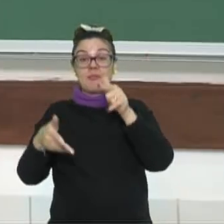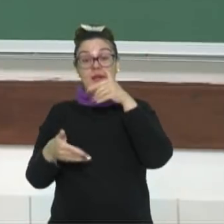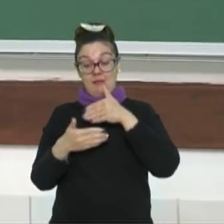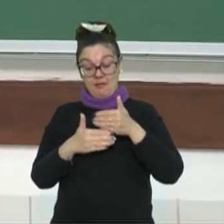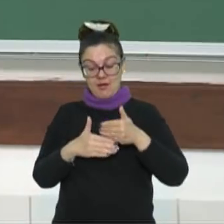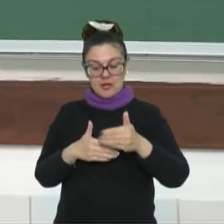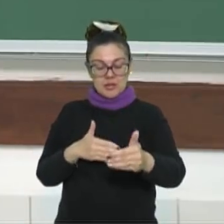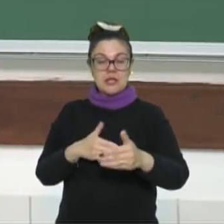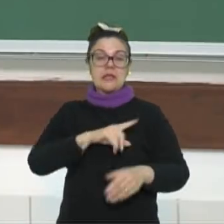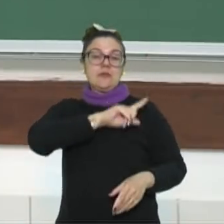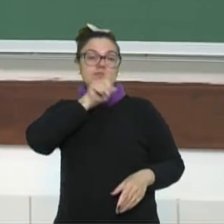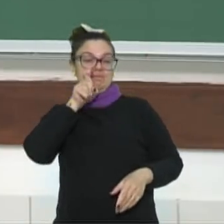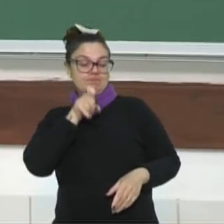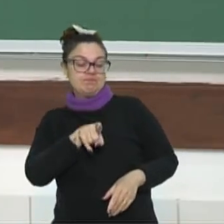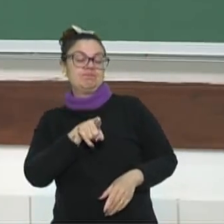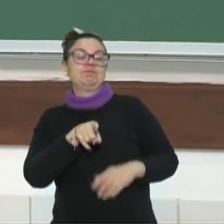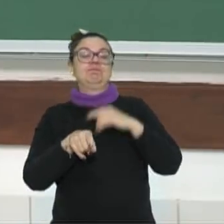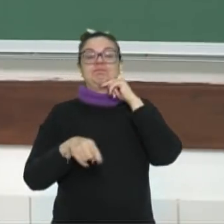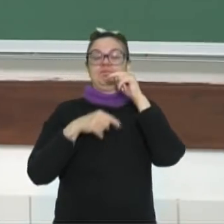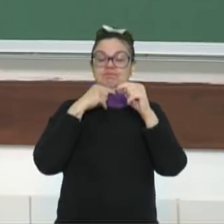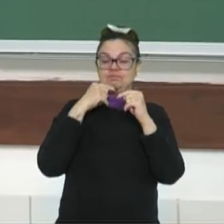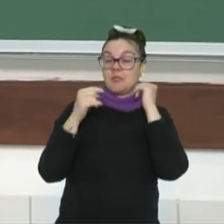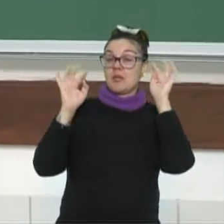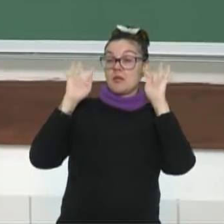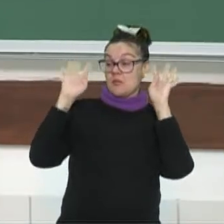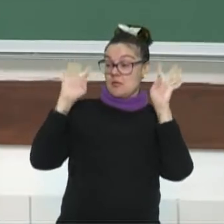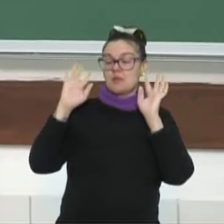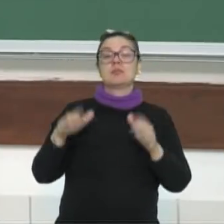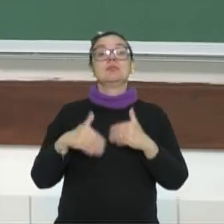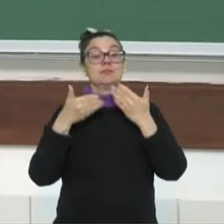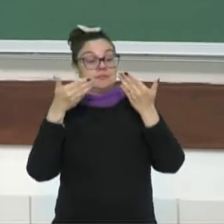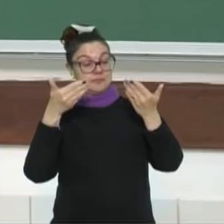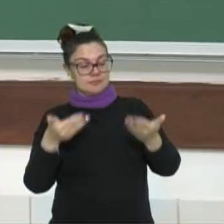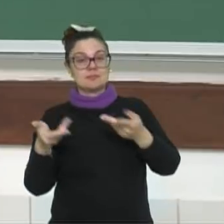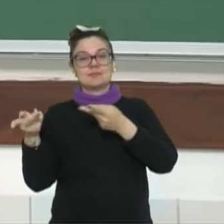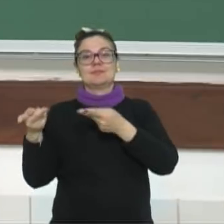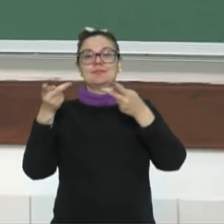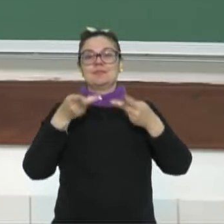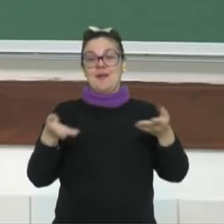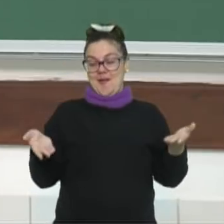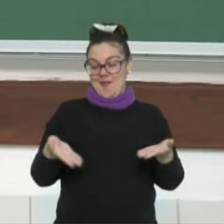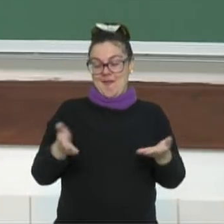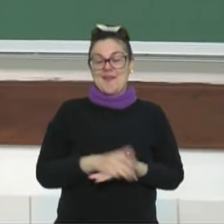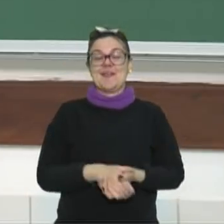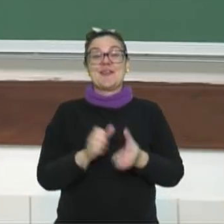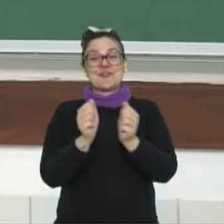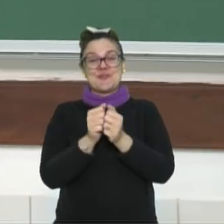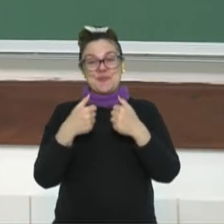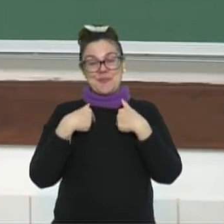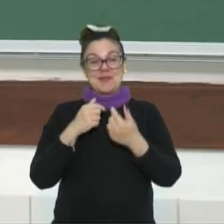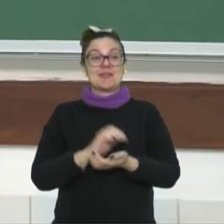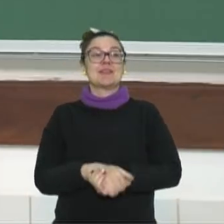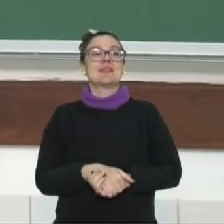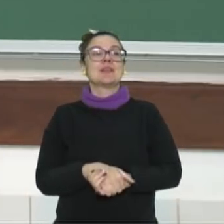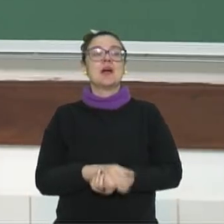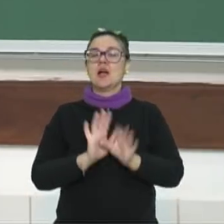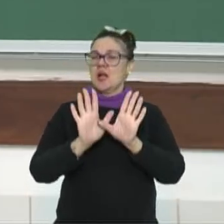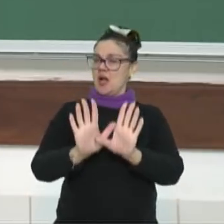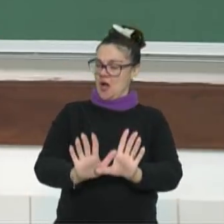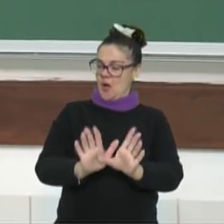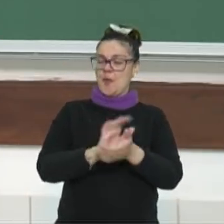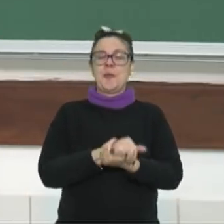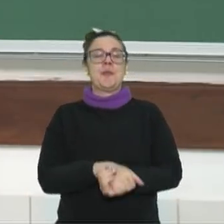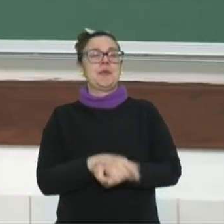colocar questões importantíssimas de reflexão. Então, é isso que eu convido vocês a fazerem agora a partir do Peter Singer. Não